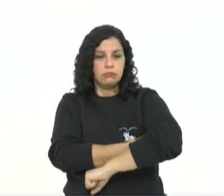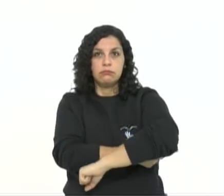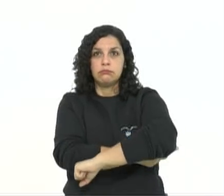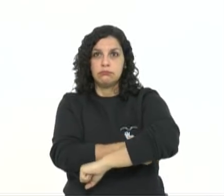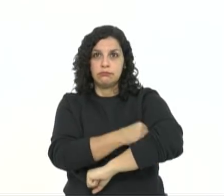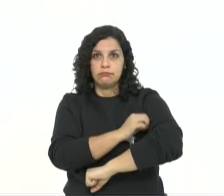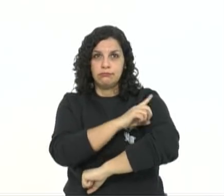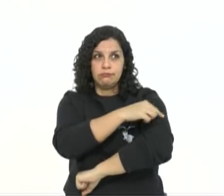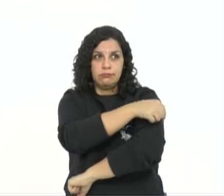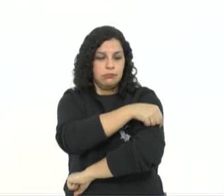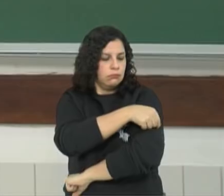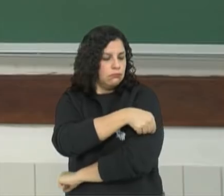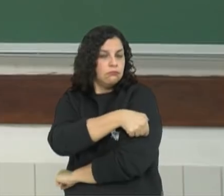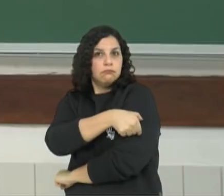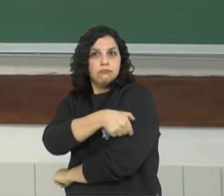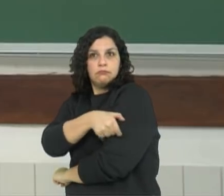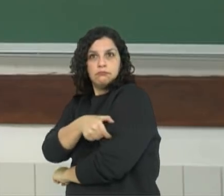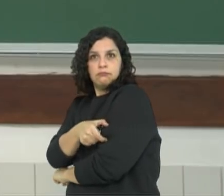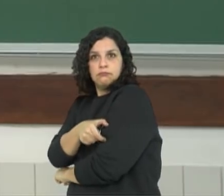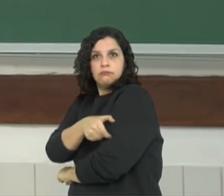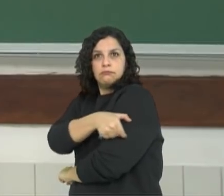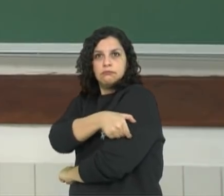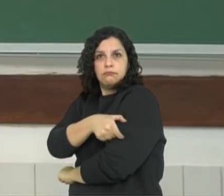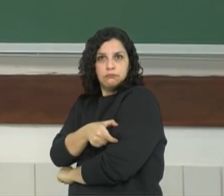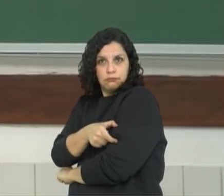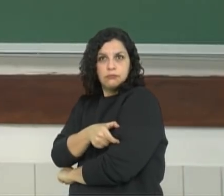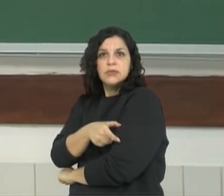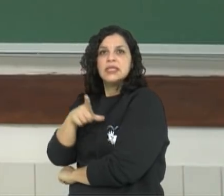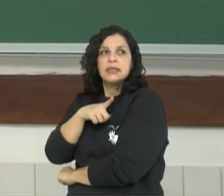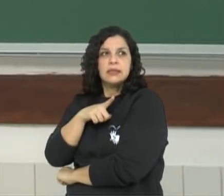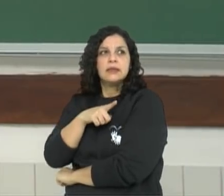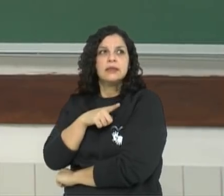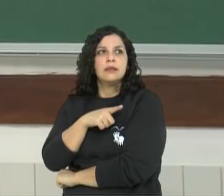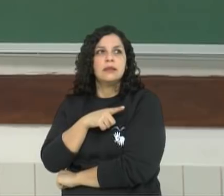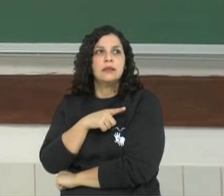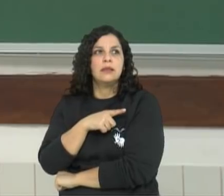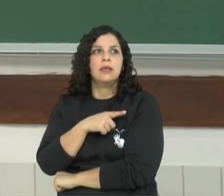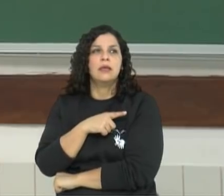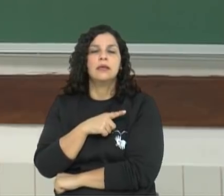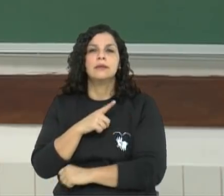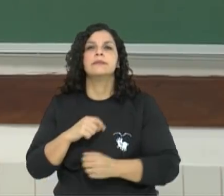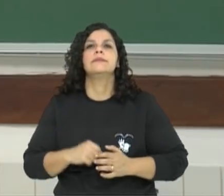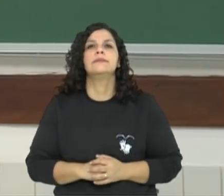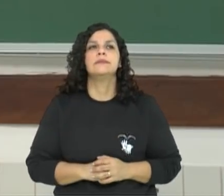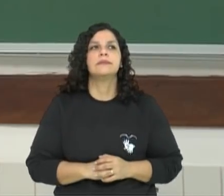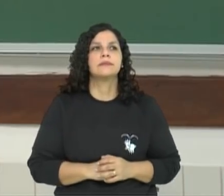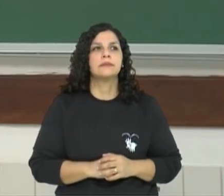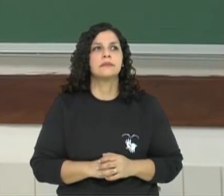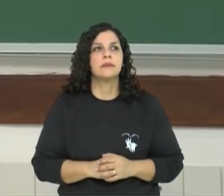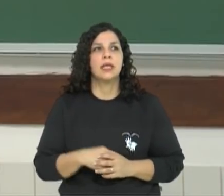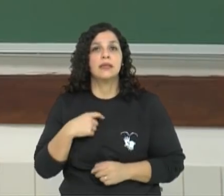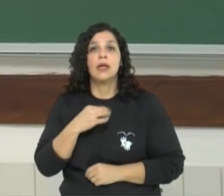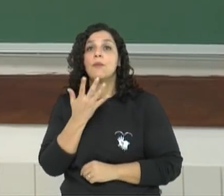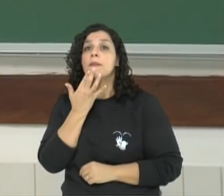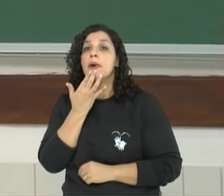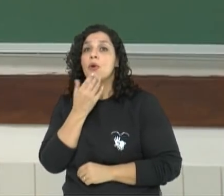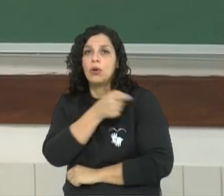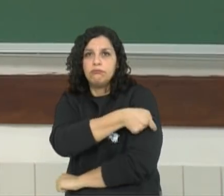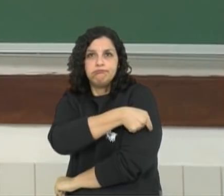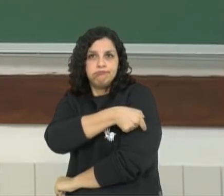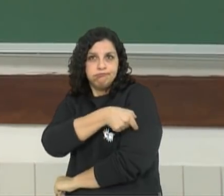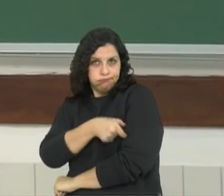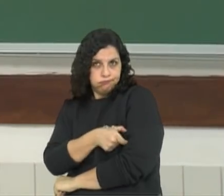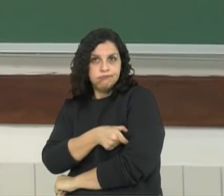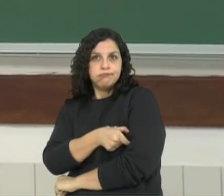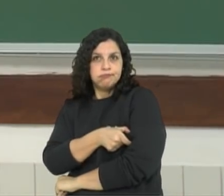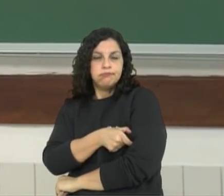esquerdo. Então, mais ou menos na altura aqui, ó, né, pouco próximo ao ombro, é amarrado uma corda